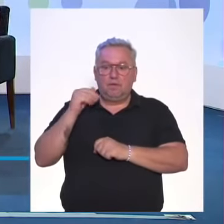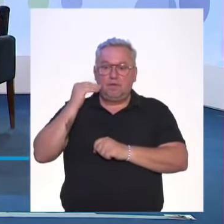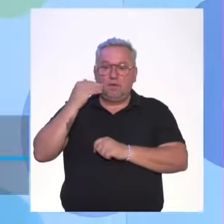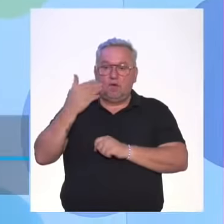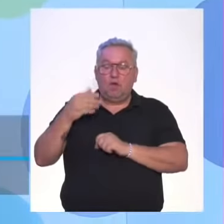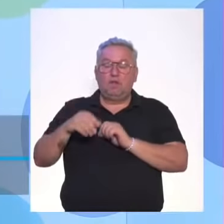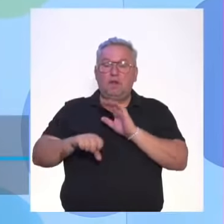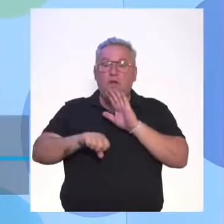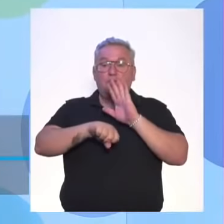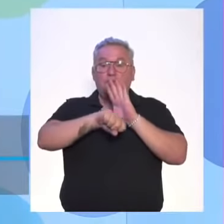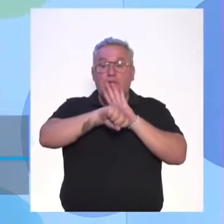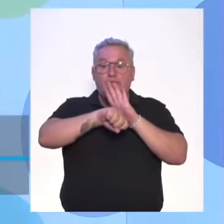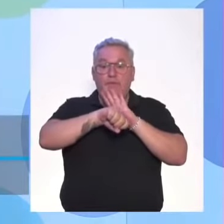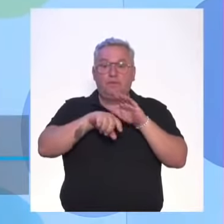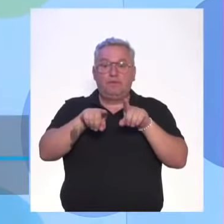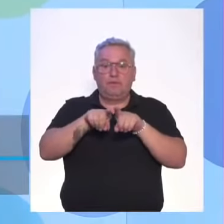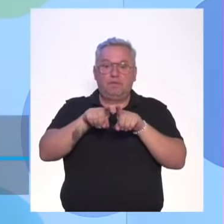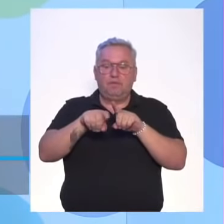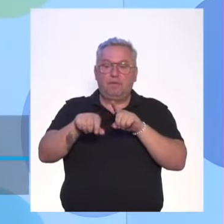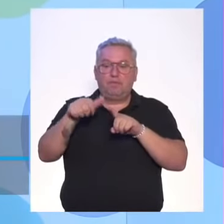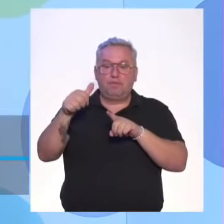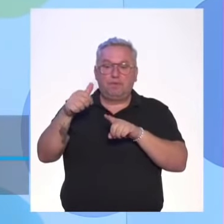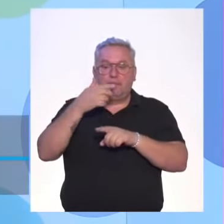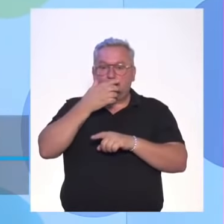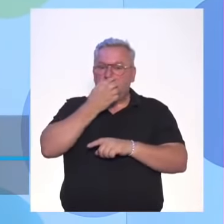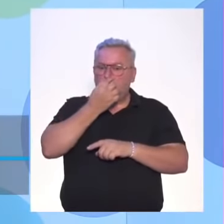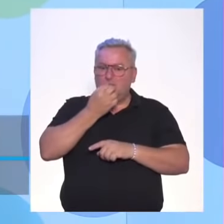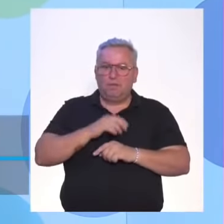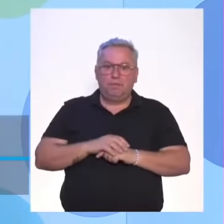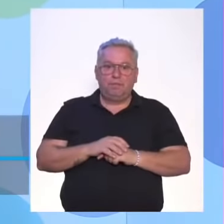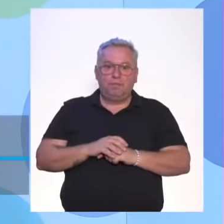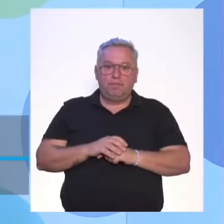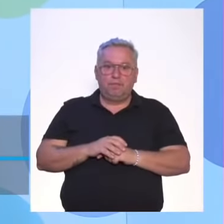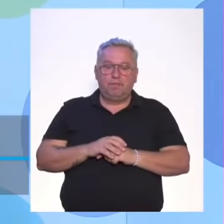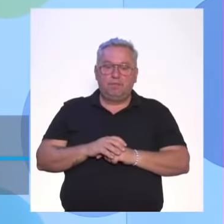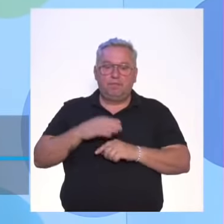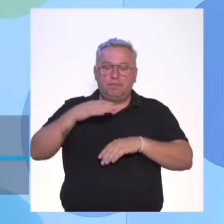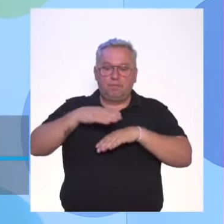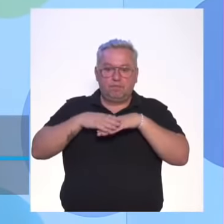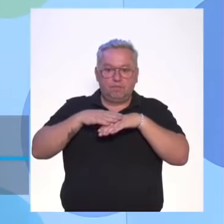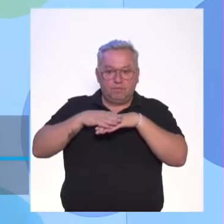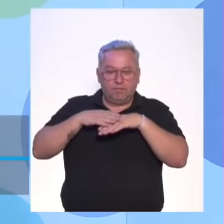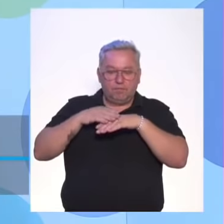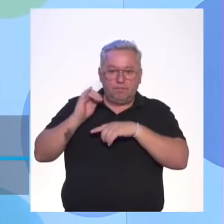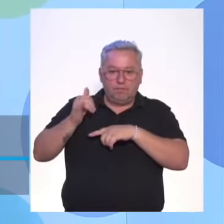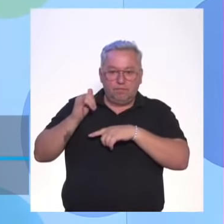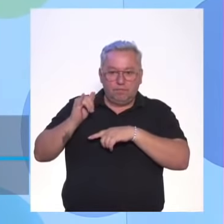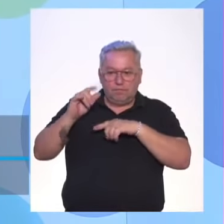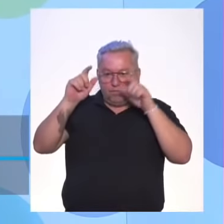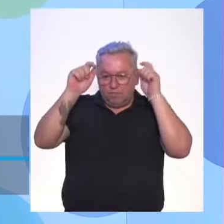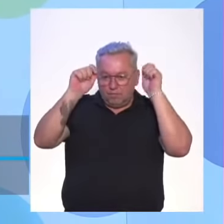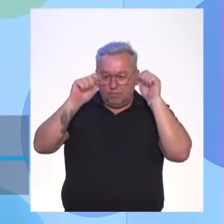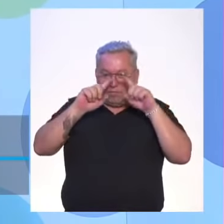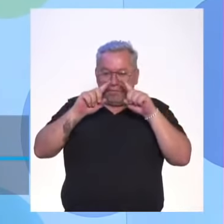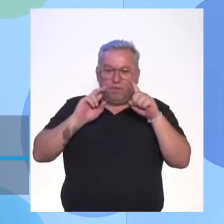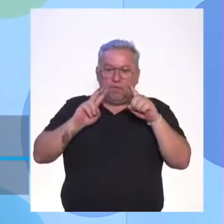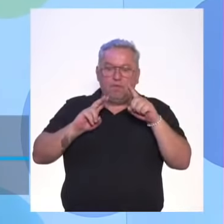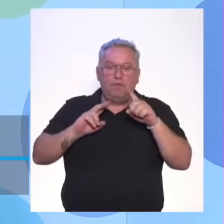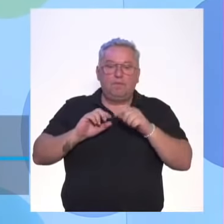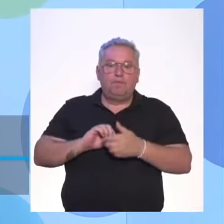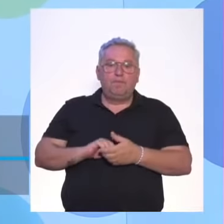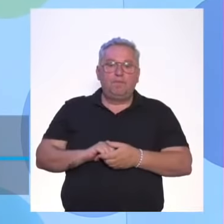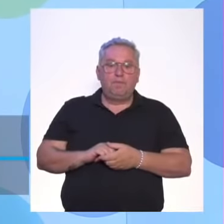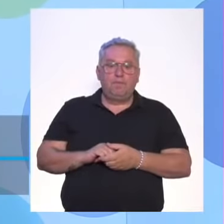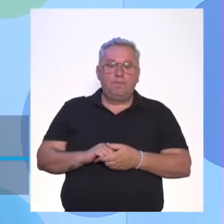Rosa que é um símbolo então está relacionado uma vez a primeira pergunta né é o diálogo entre narrador e Pequeno Príncipe essa parte já foi